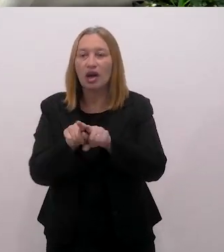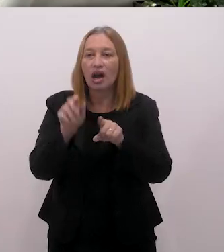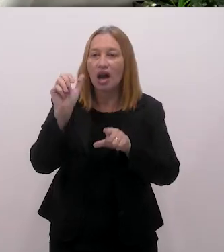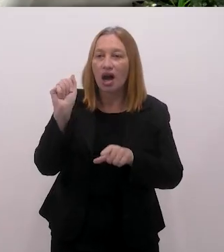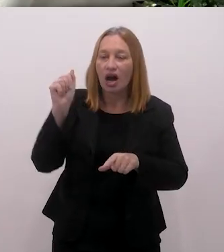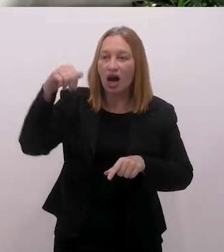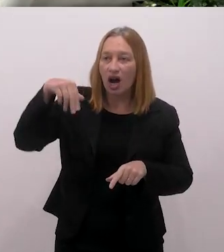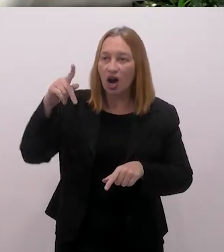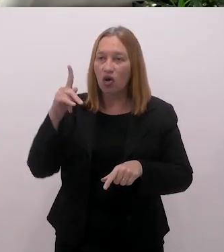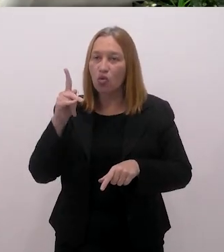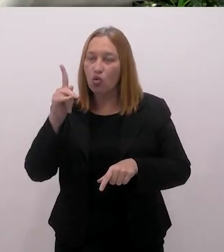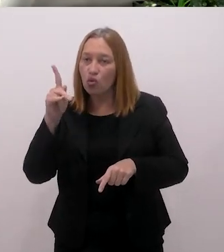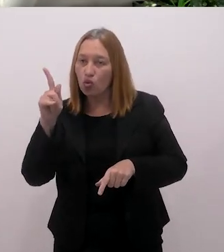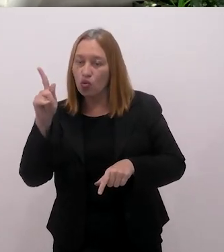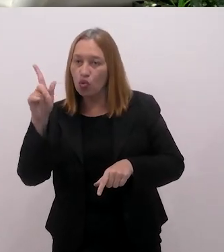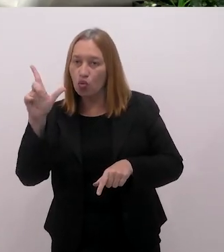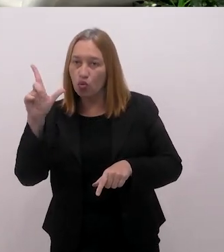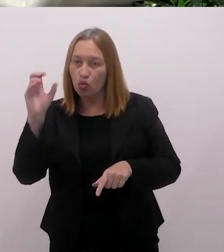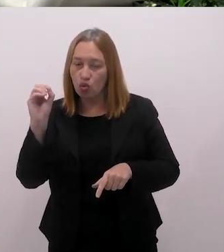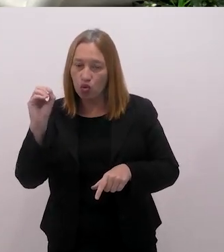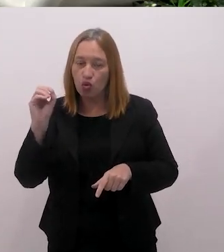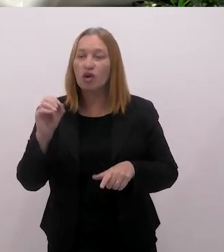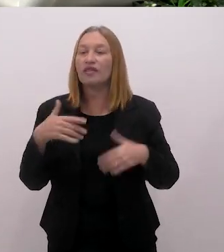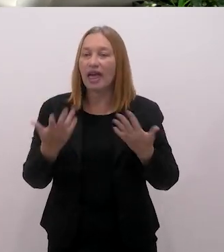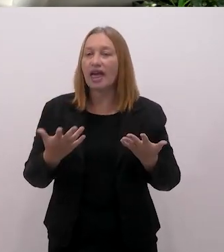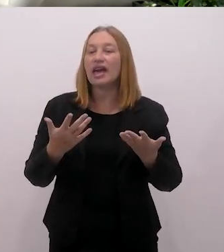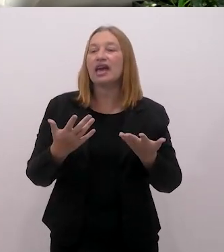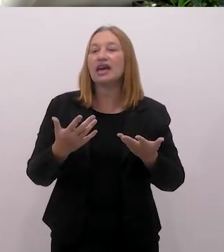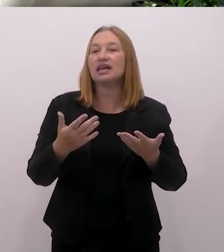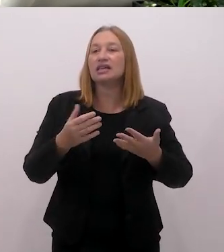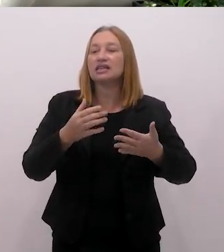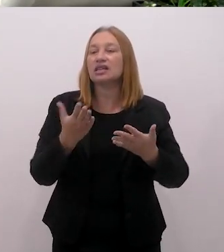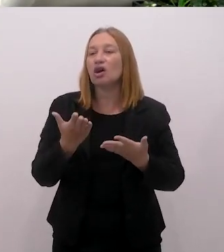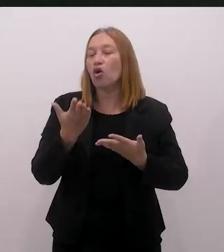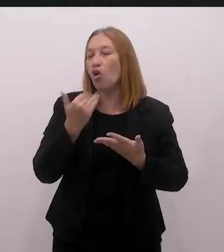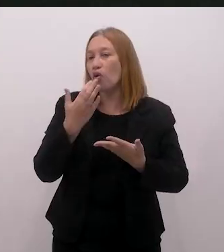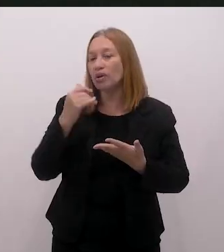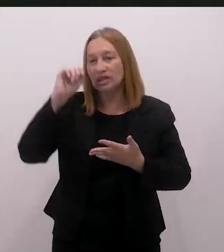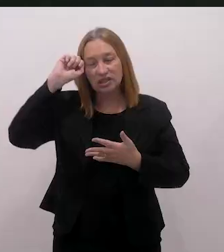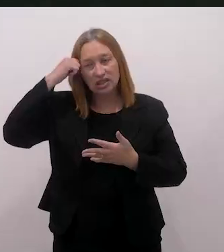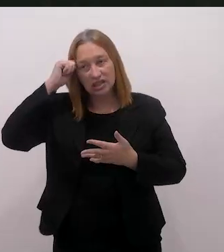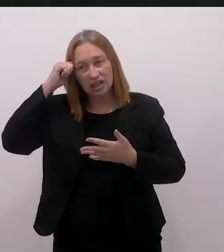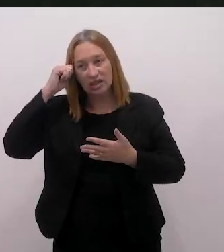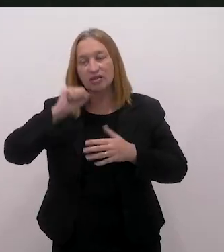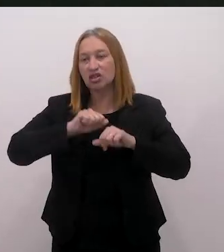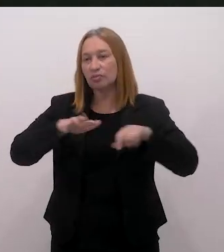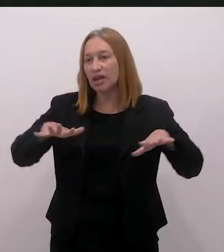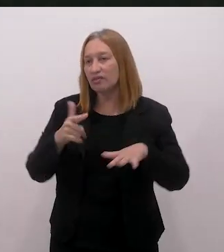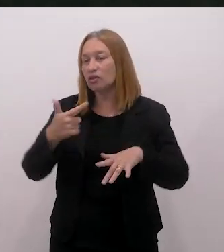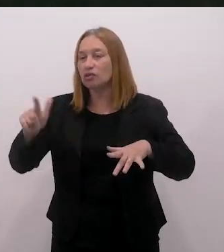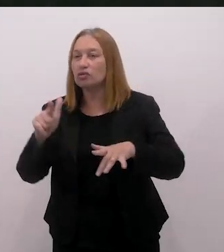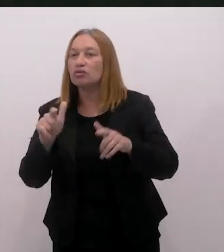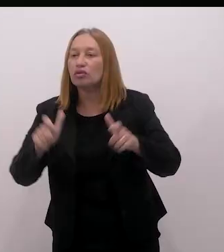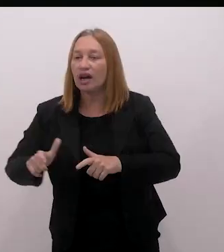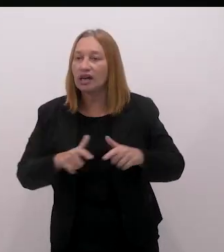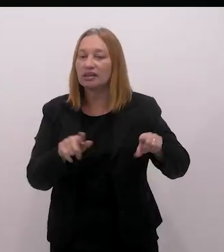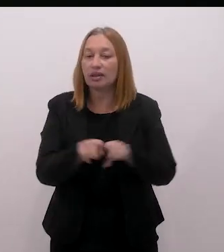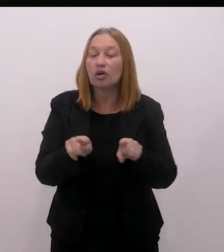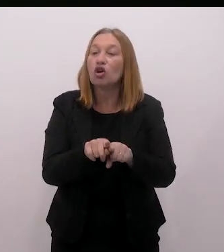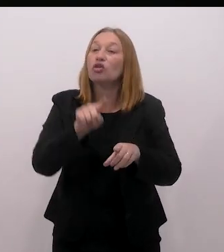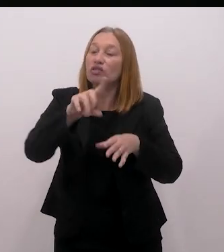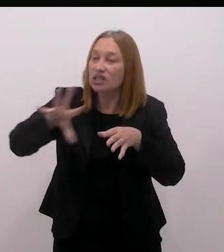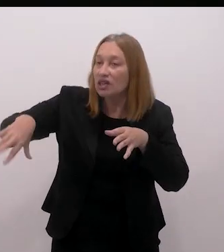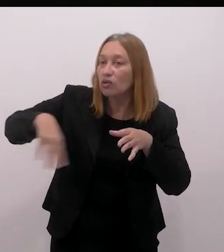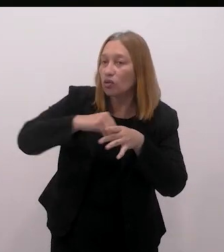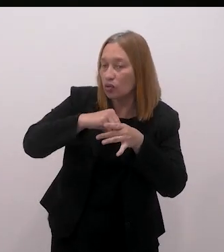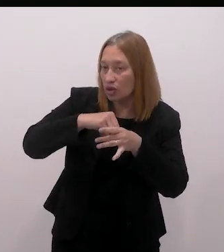esses pratos de negros, né, que a gente levava para outros lugares também. E o que você